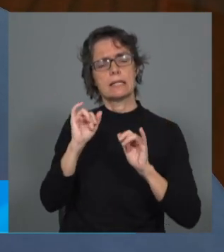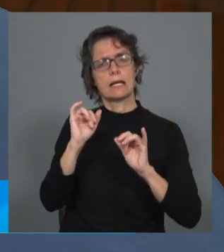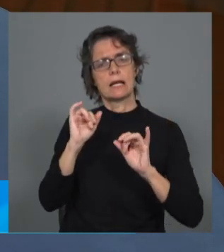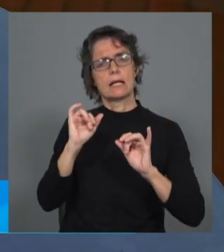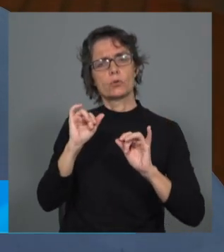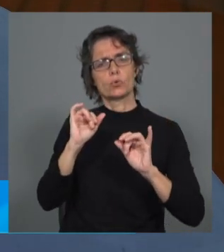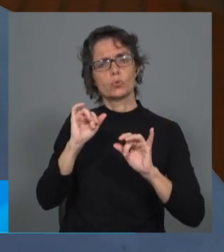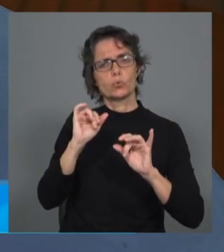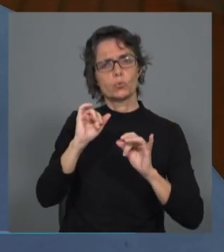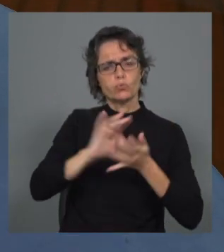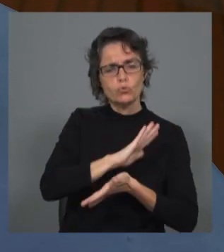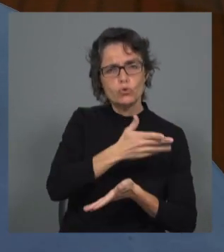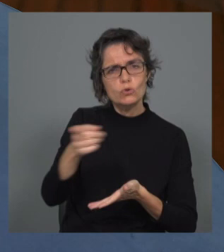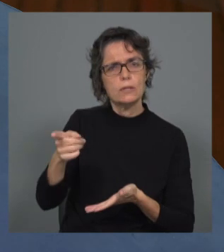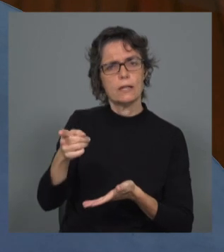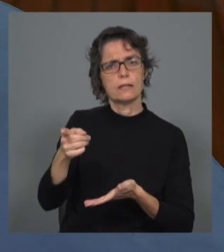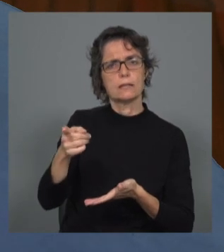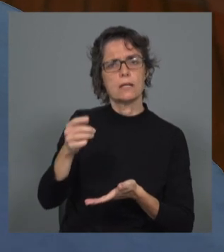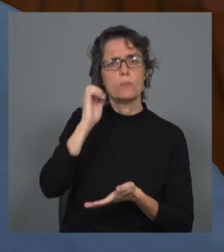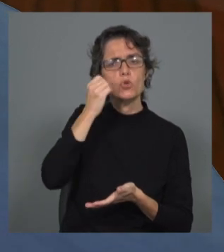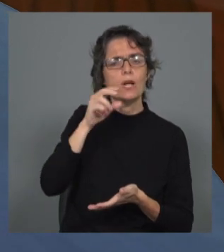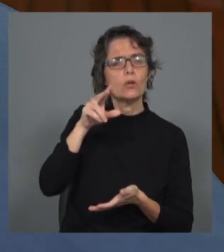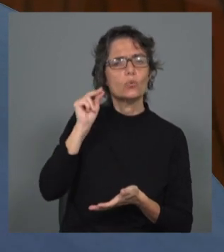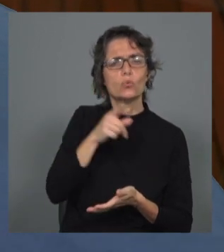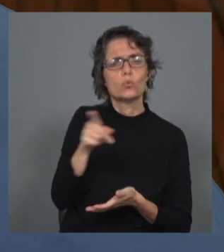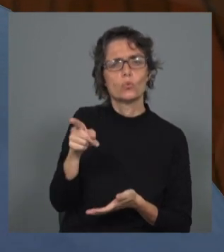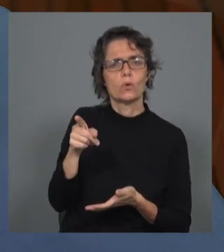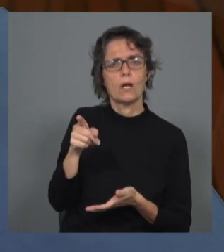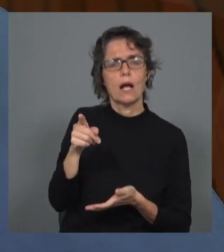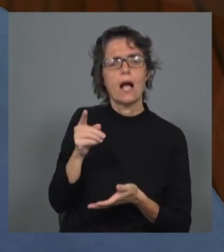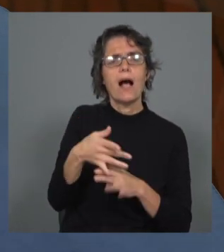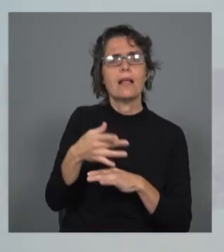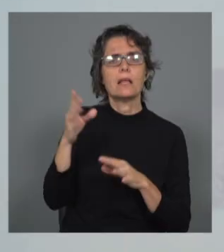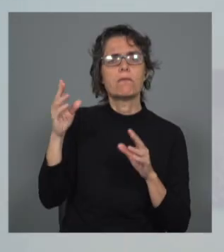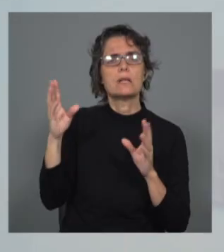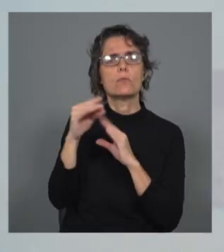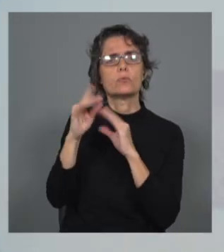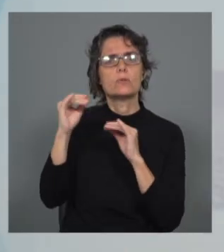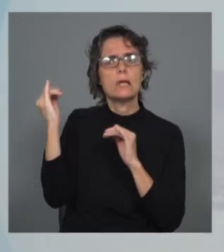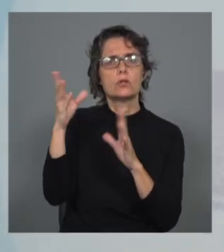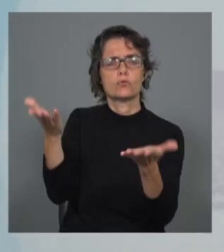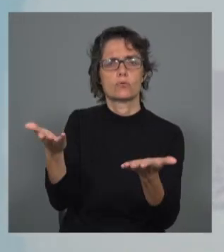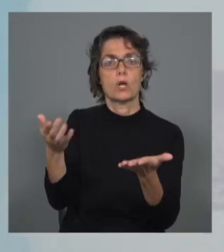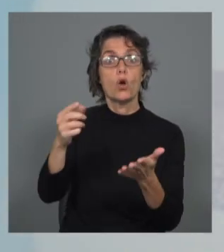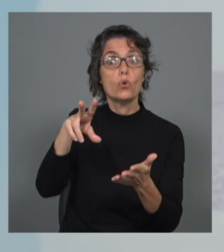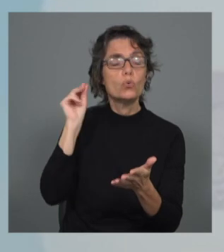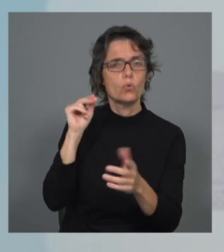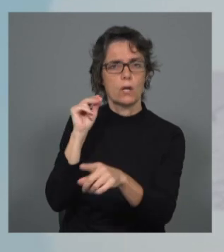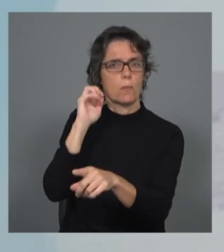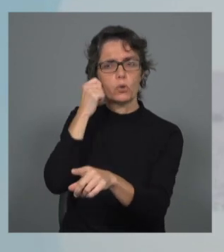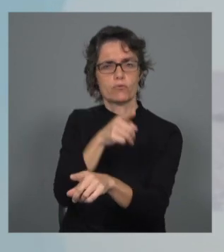social, nunca foram postos em causa com a questão da publicidade institucional. Como o João Palmeiro, e acompanho